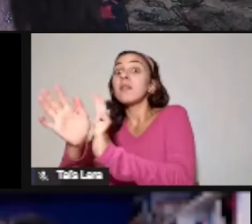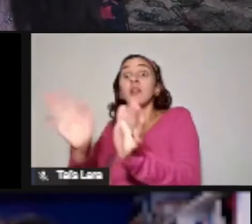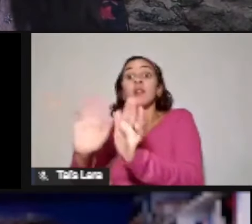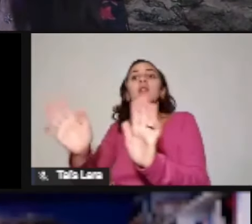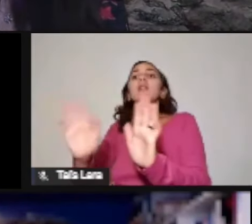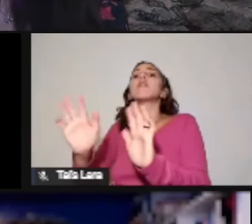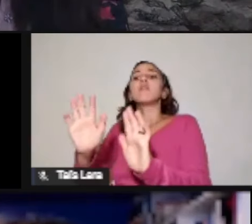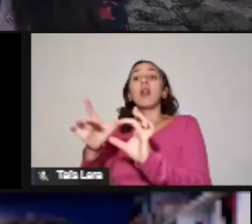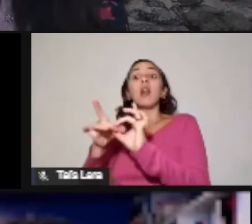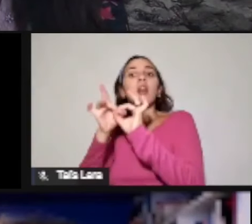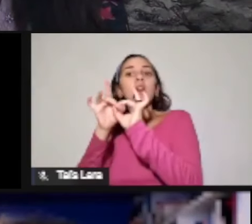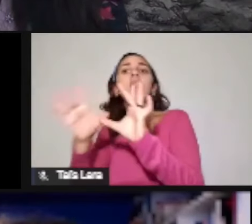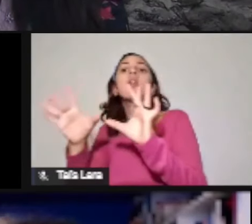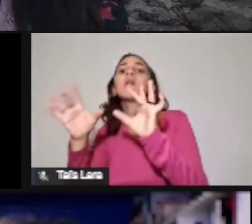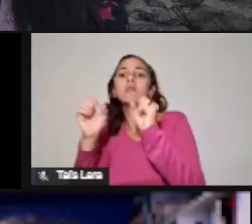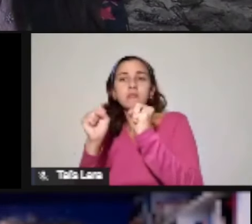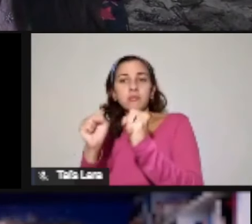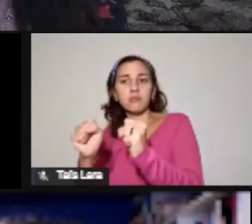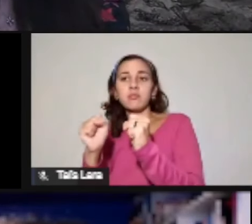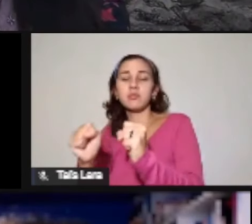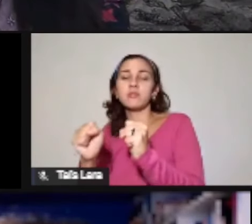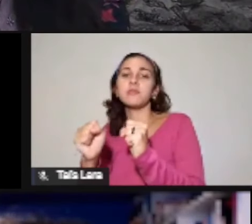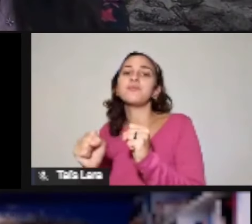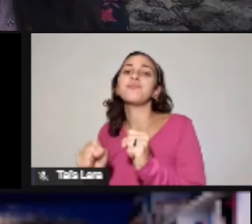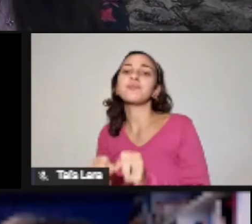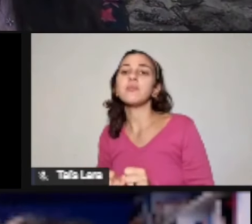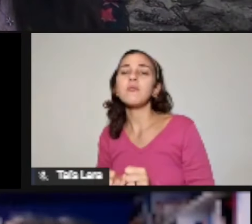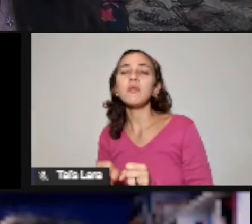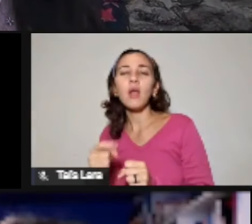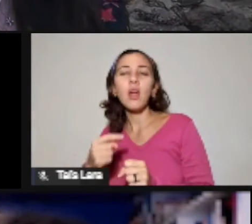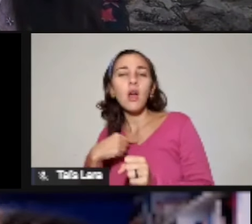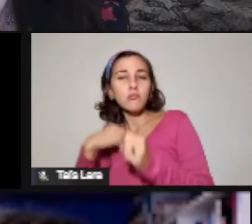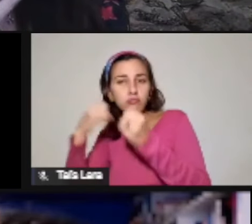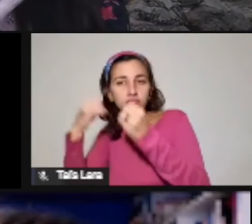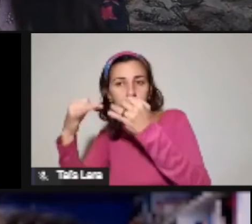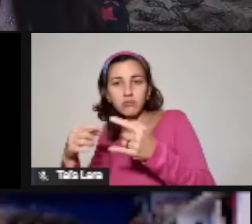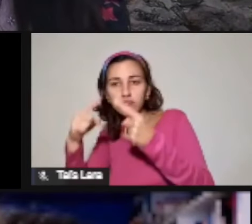E foram quatro mitos que você falou, tem mais algum? Tem um quinto?